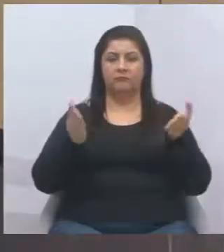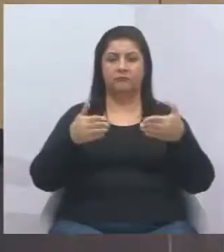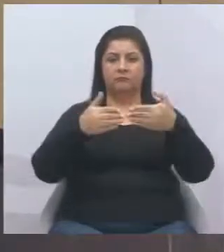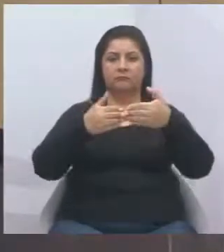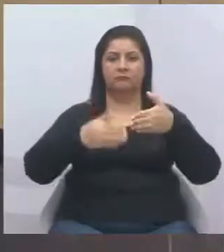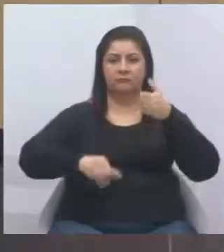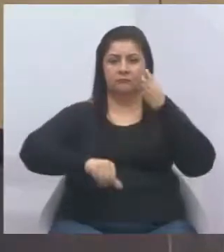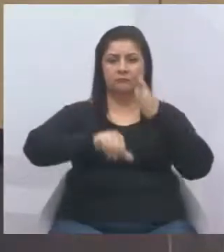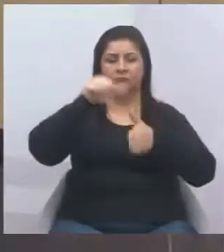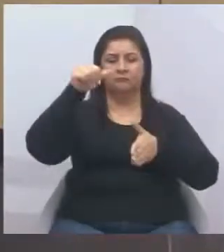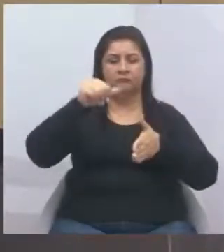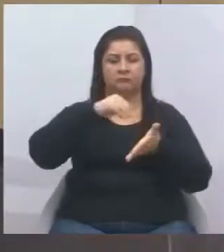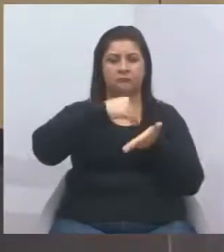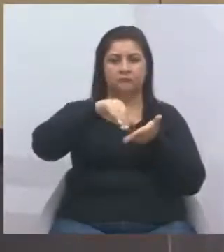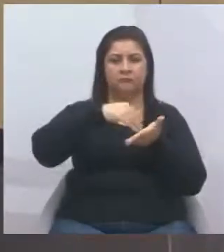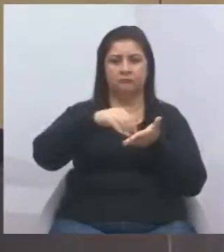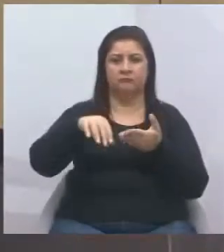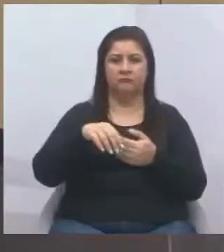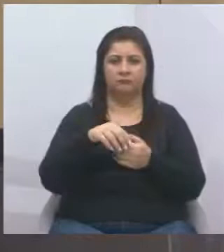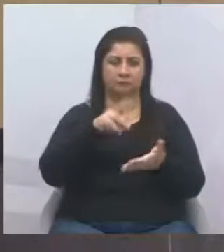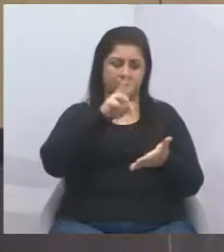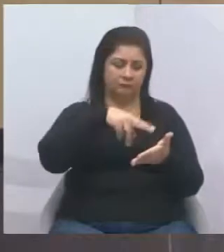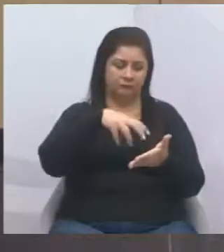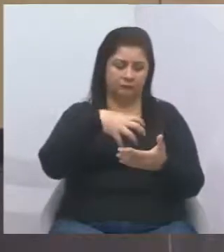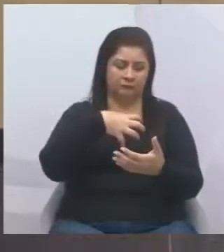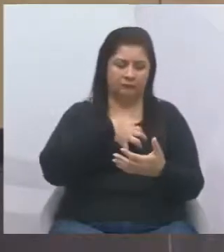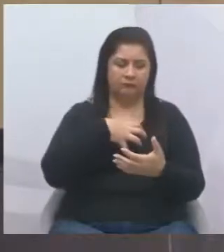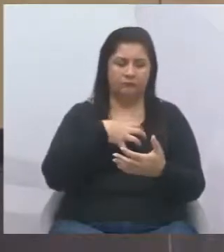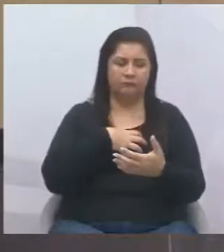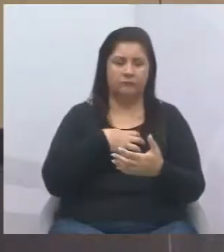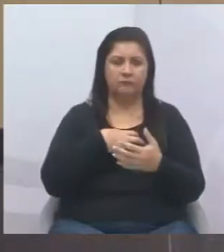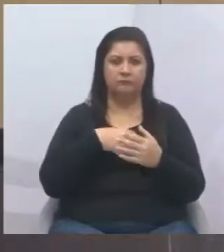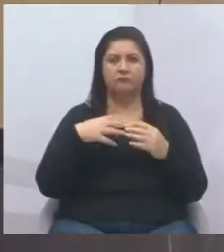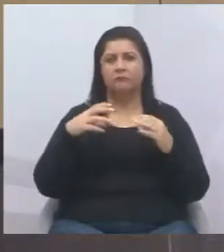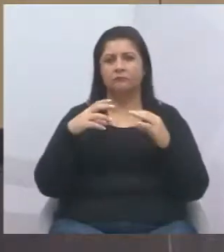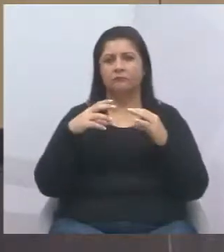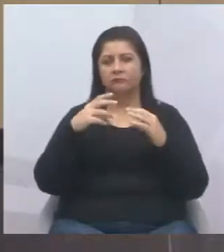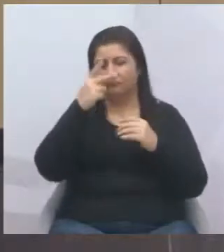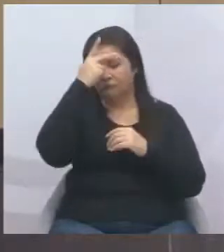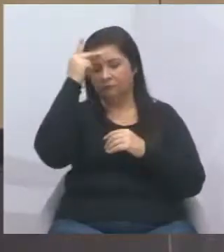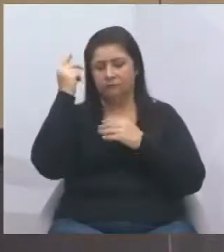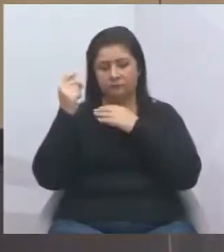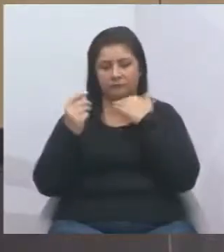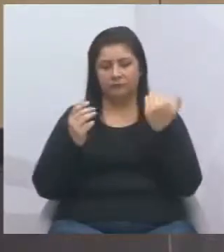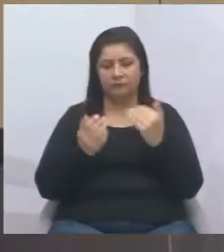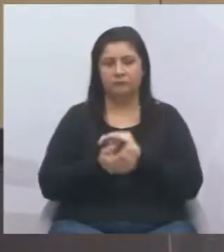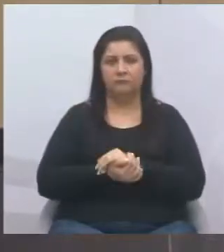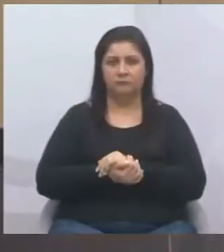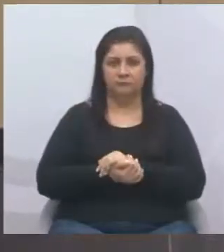primeiro secretário que faça a leitura dos votos de pesar apresentados pelos senhores vereadores.